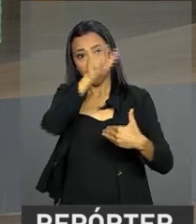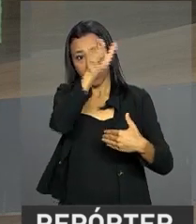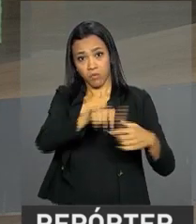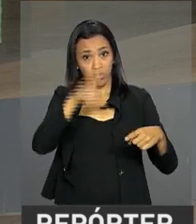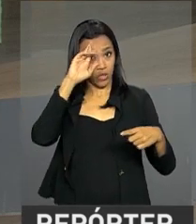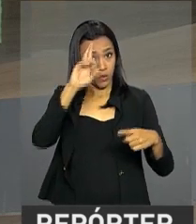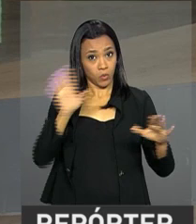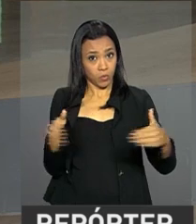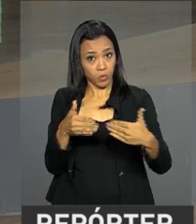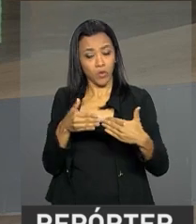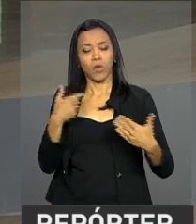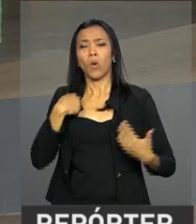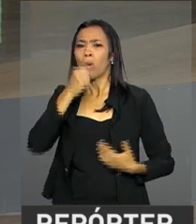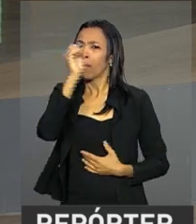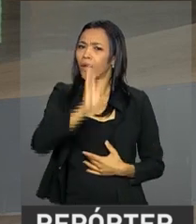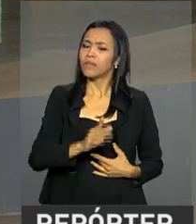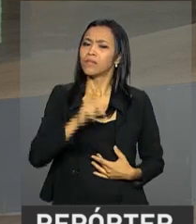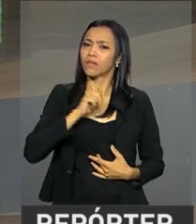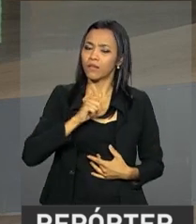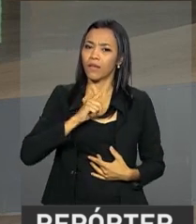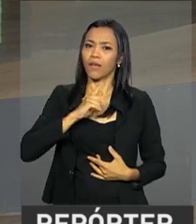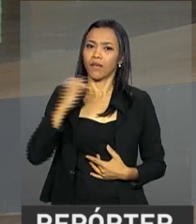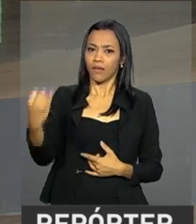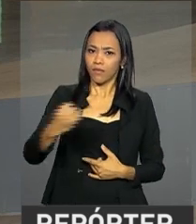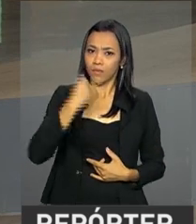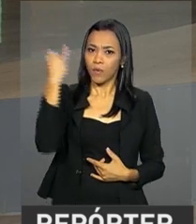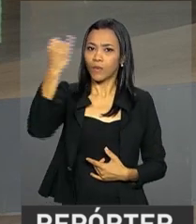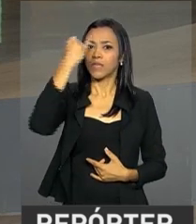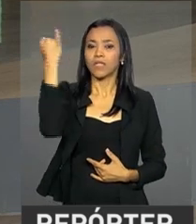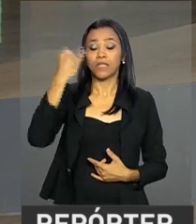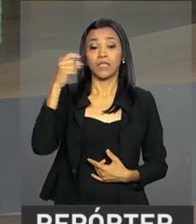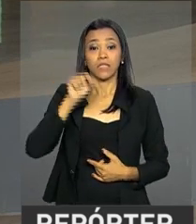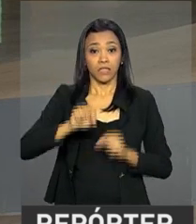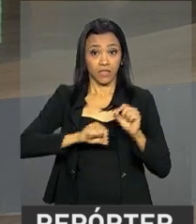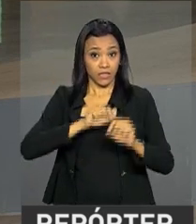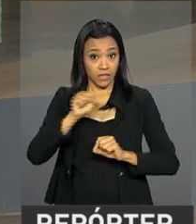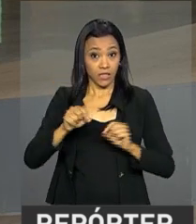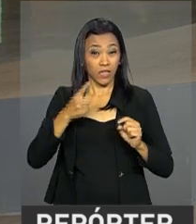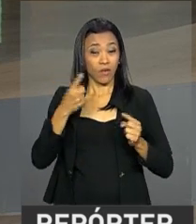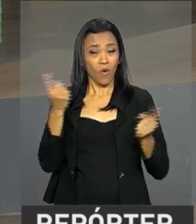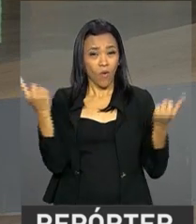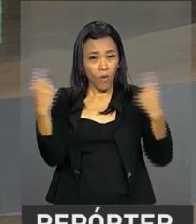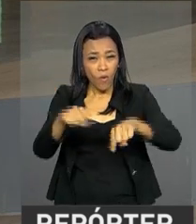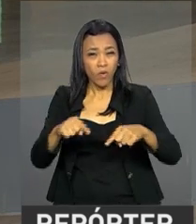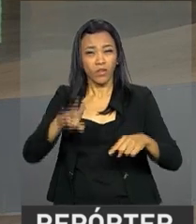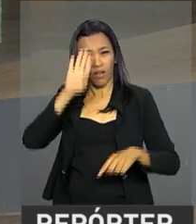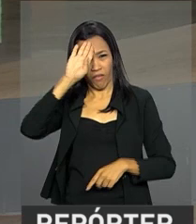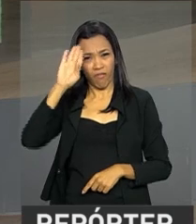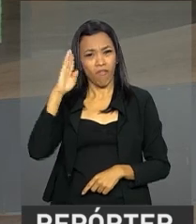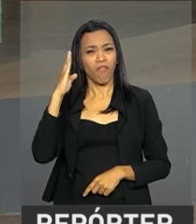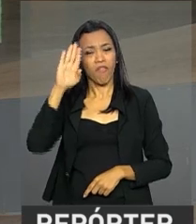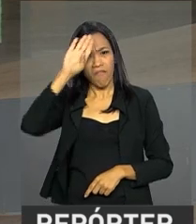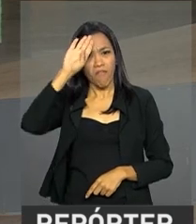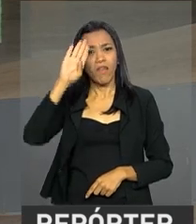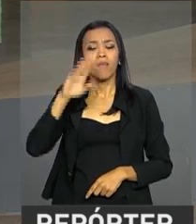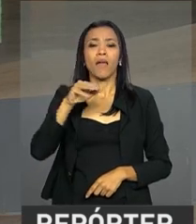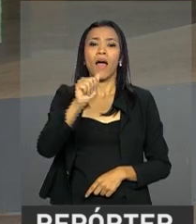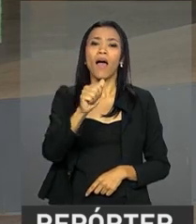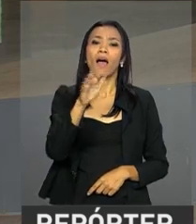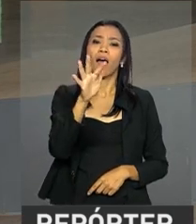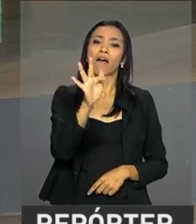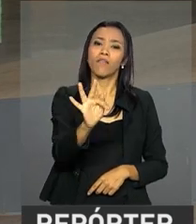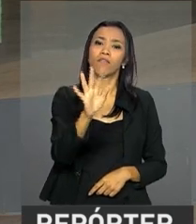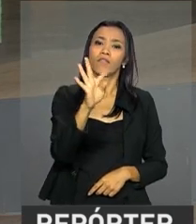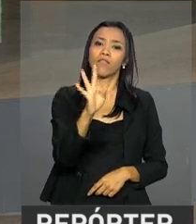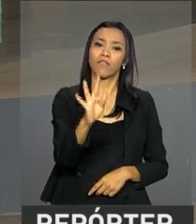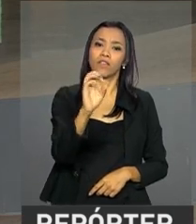que o Brasil tem um papel muito importante no desenvolvimento das Américas, sobretudo aí no combate à febre aftosa, à peste suína